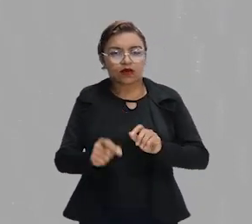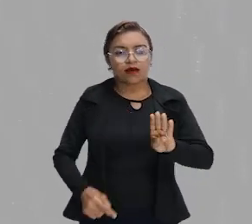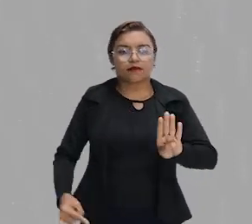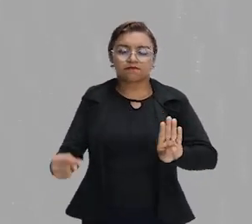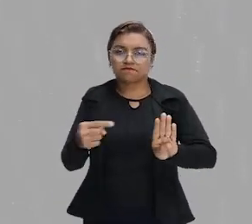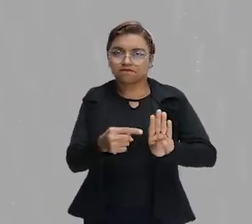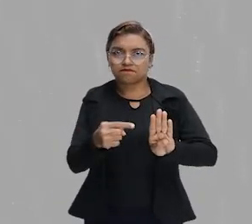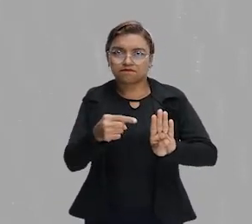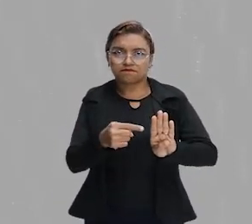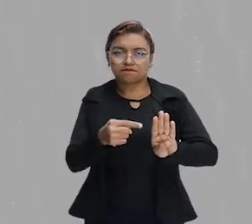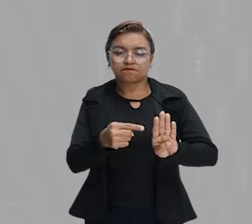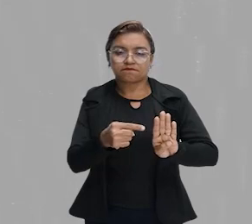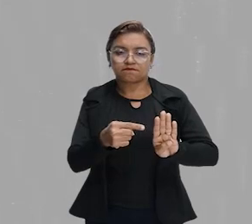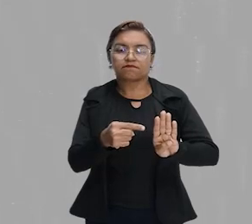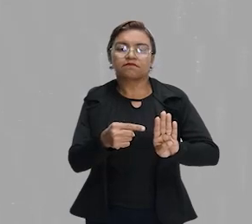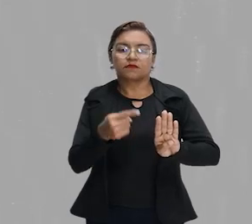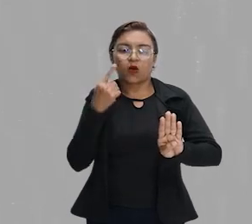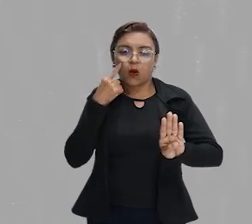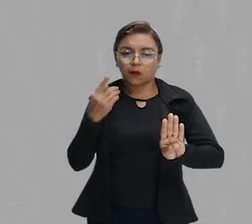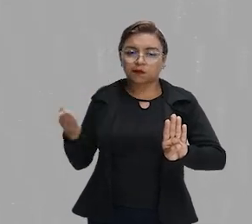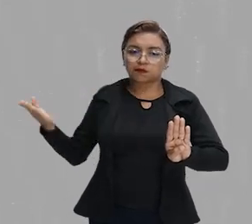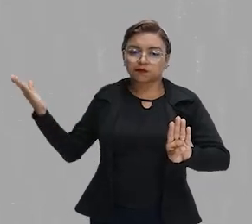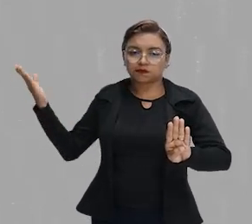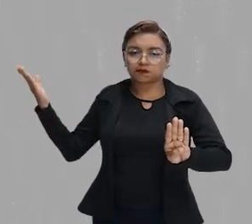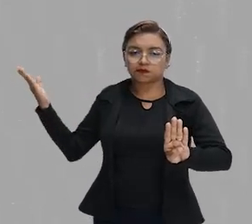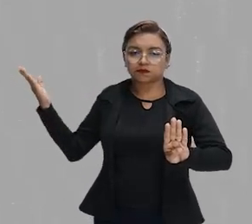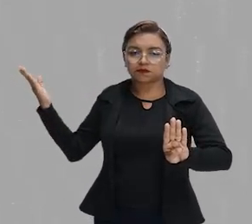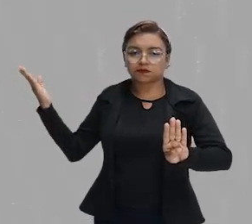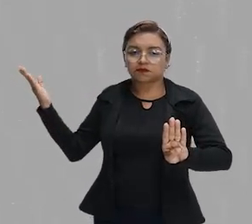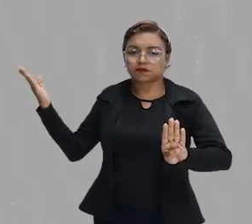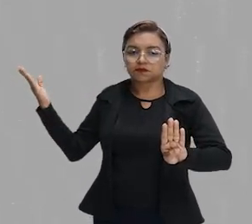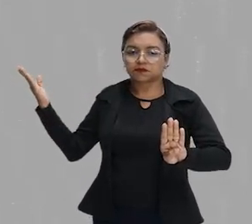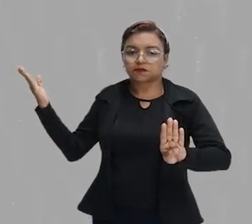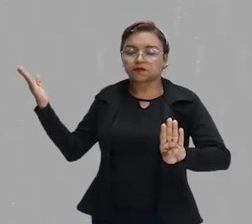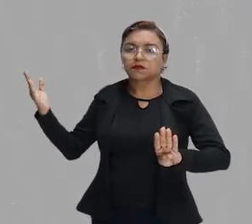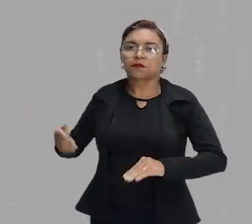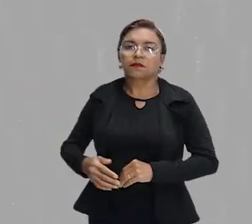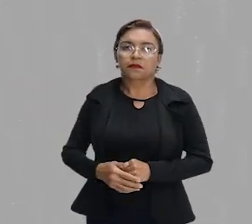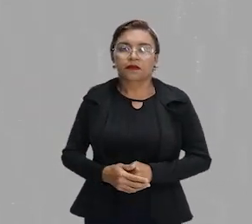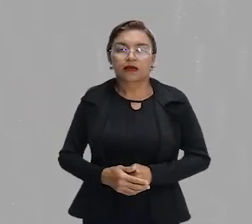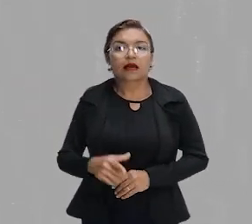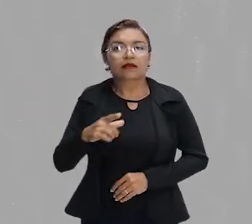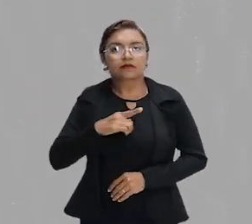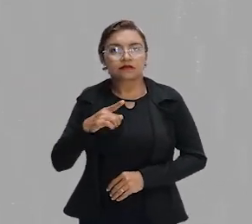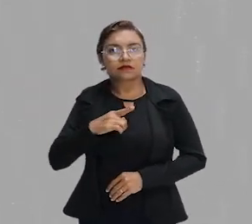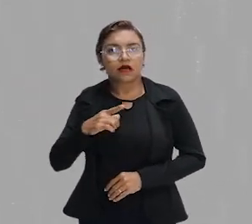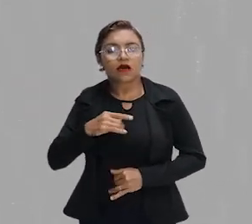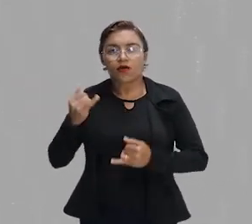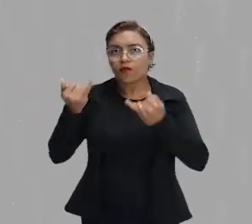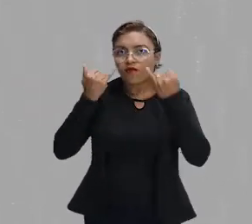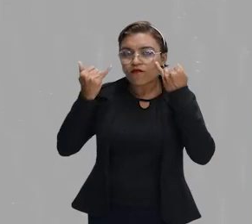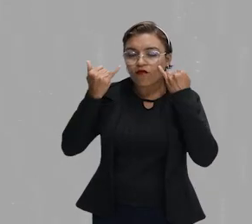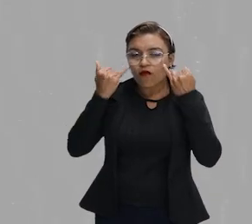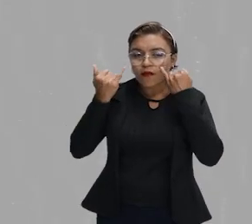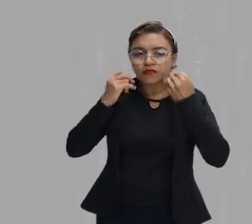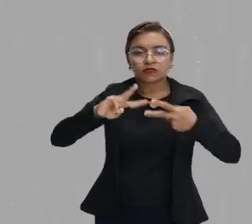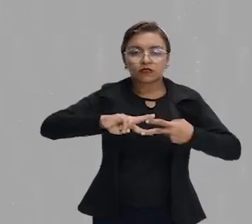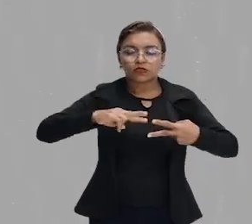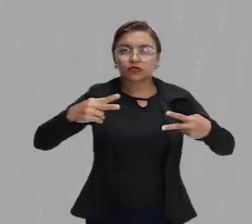vai ser transcrição reversa. Então aqui nós temos um fluxo da informação genética